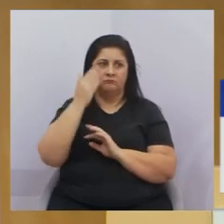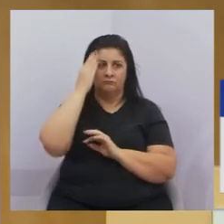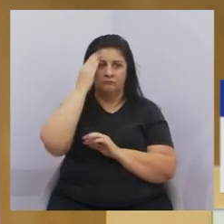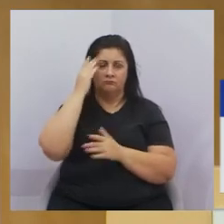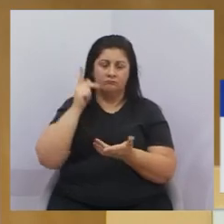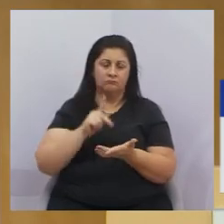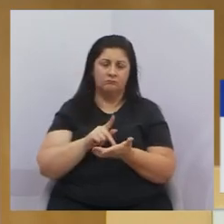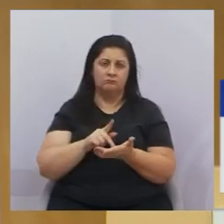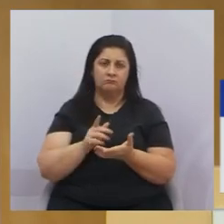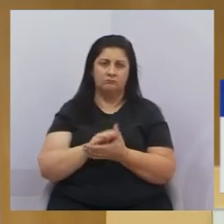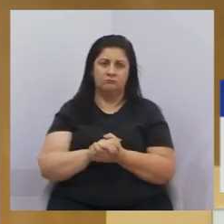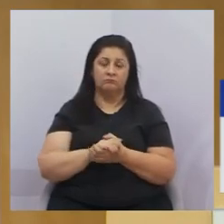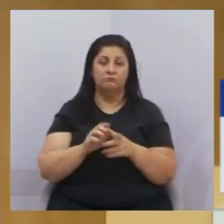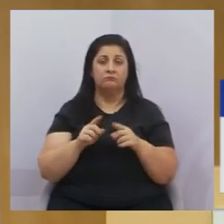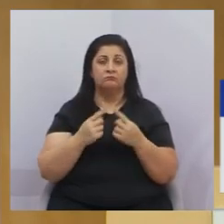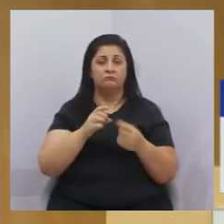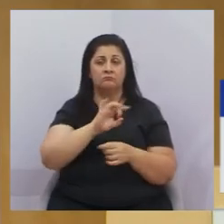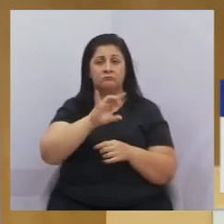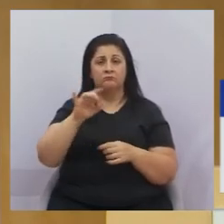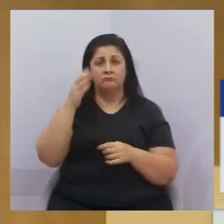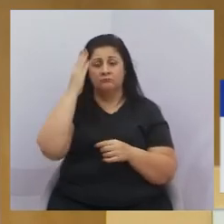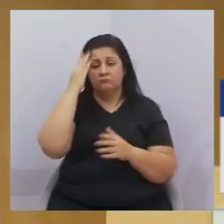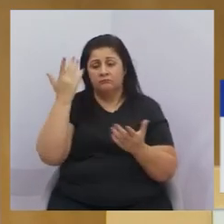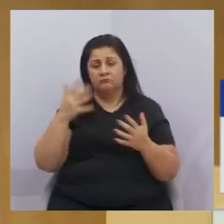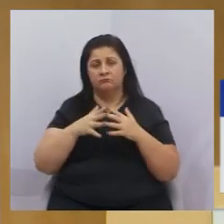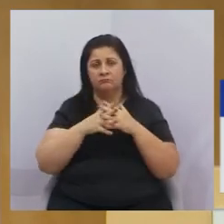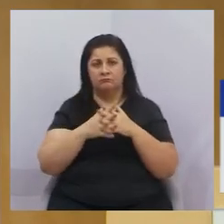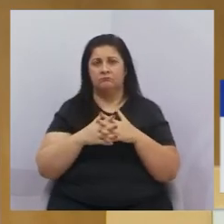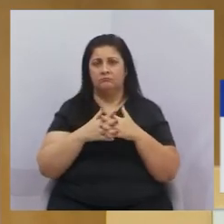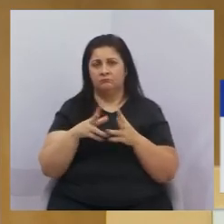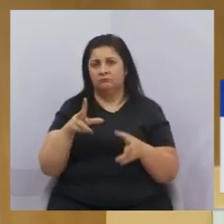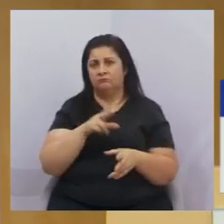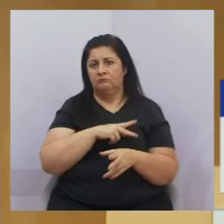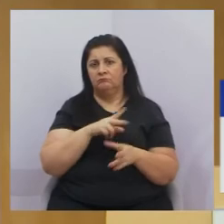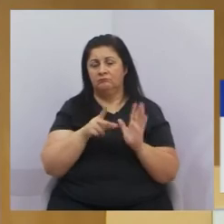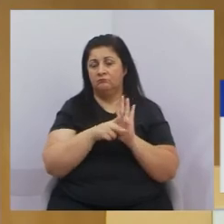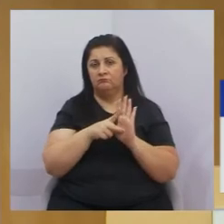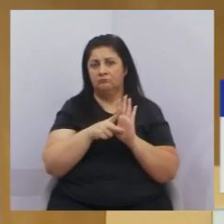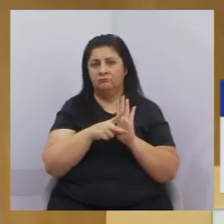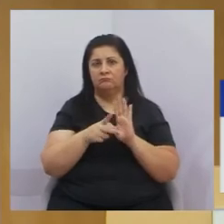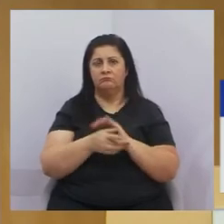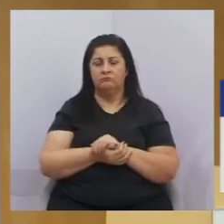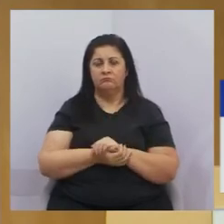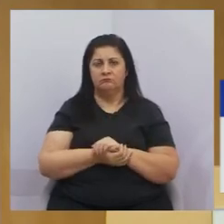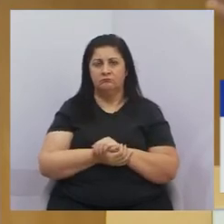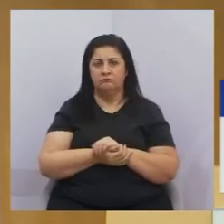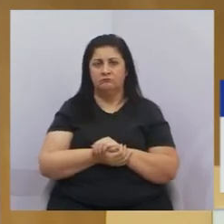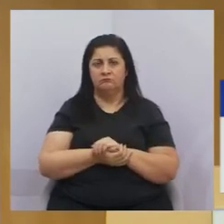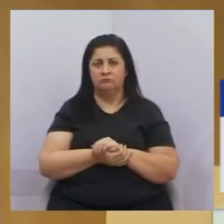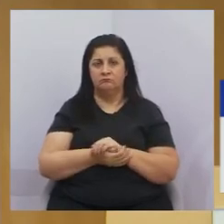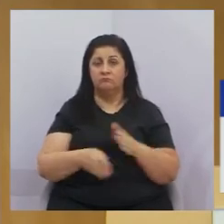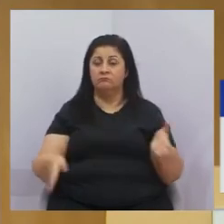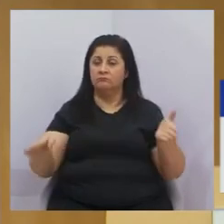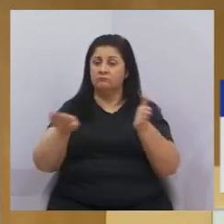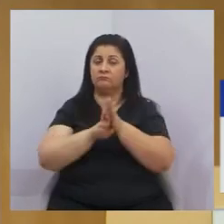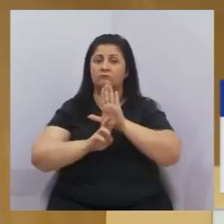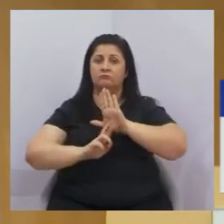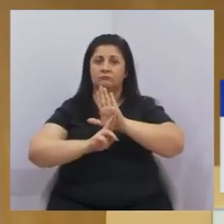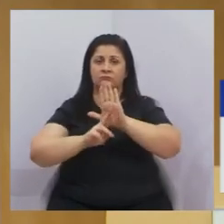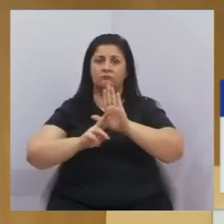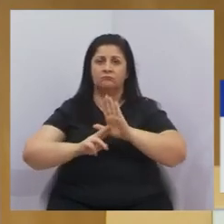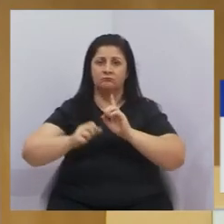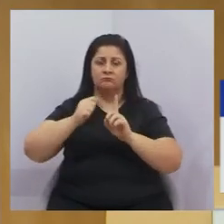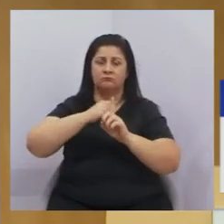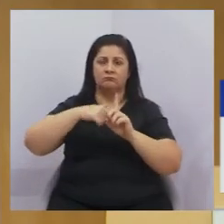verdade. Mas cada um sabe da dificuldade que é de você chegar e estar representando a sociedade, estar representando